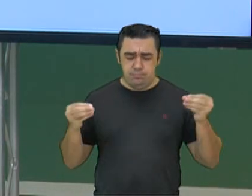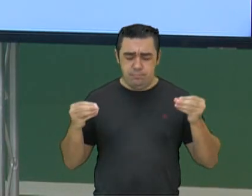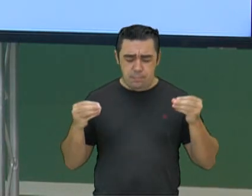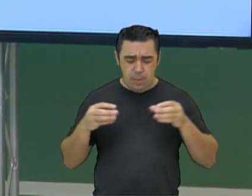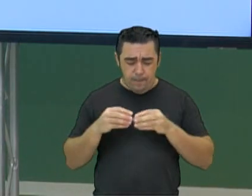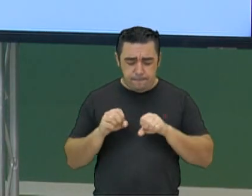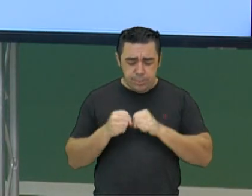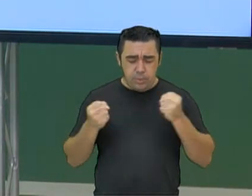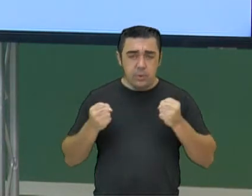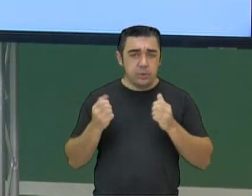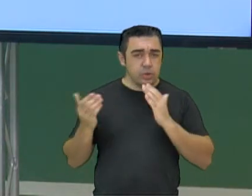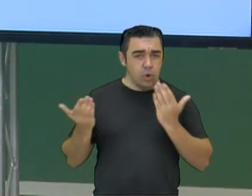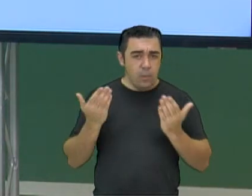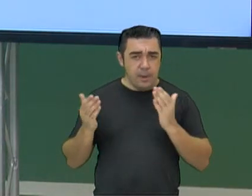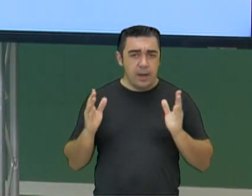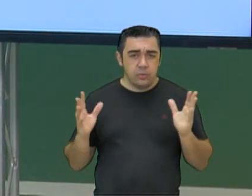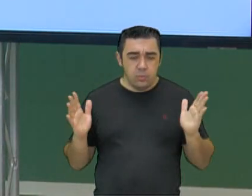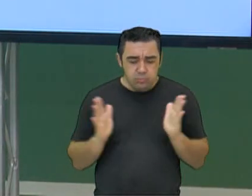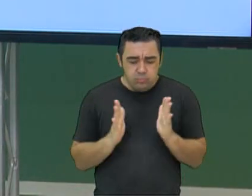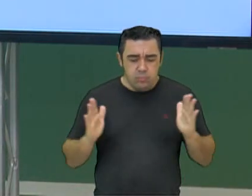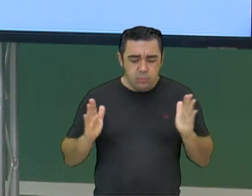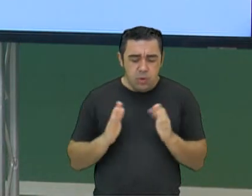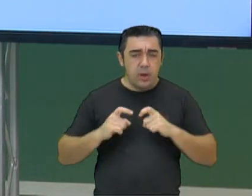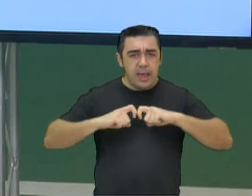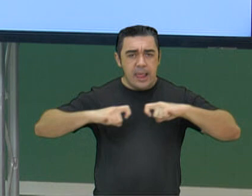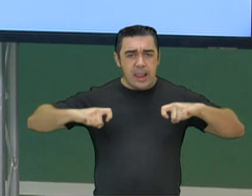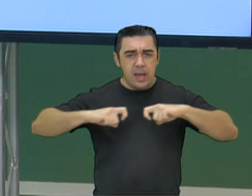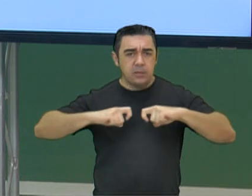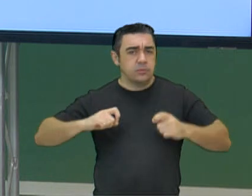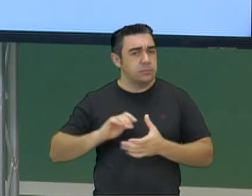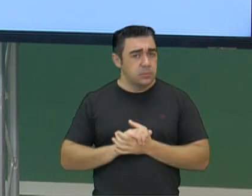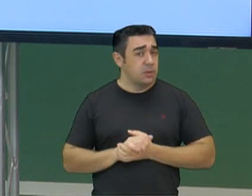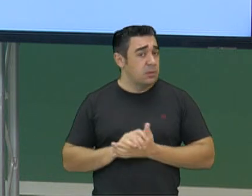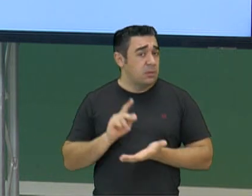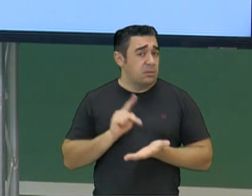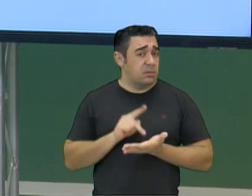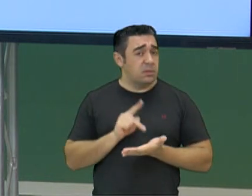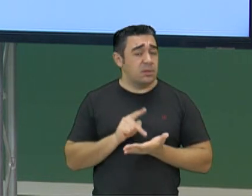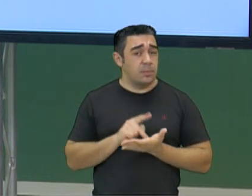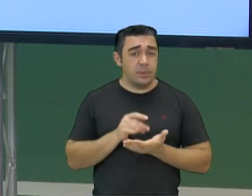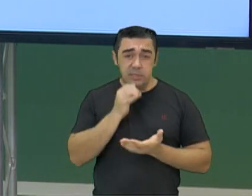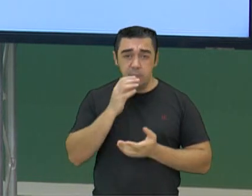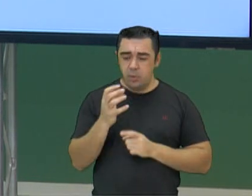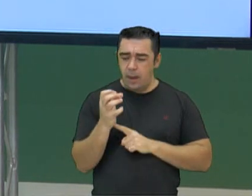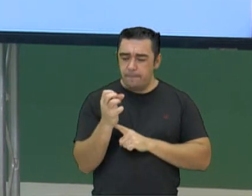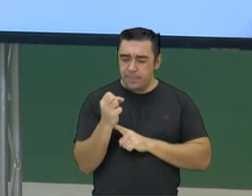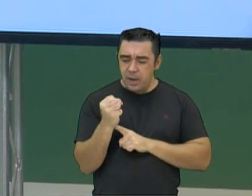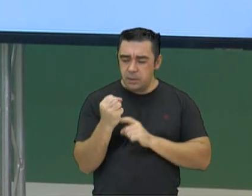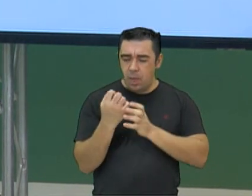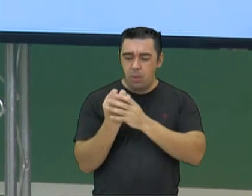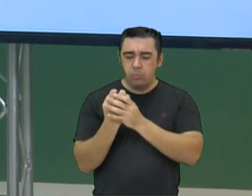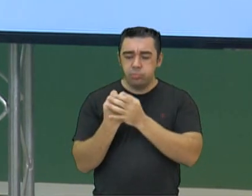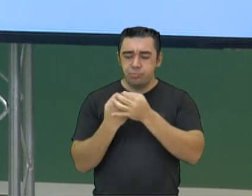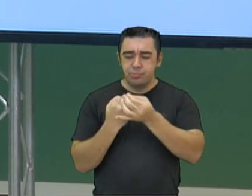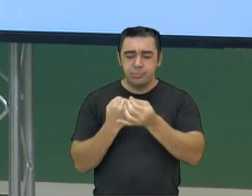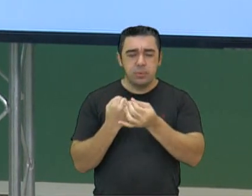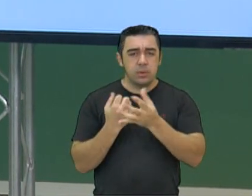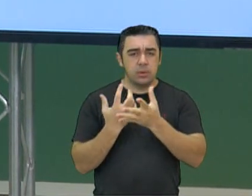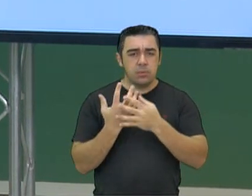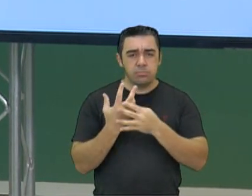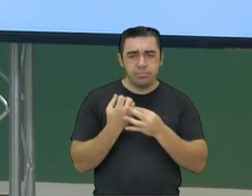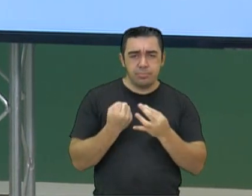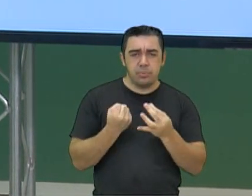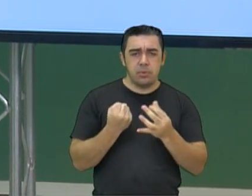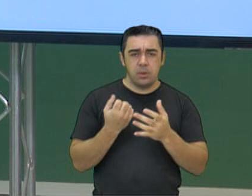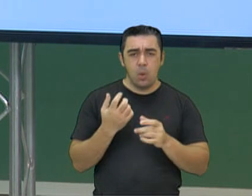ou mola. Sim, né? Porque o que acontece? Se eu pegar a massinha, eu vou apertar ela, certo? E ela vai ficar praticamente